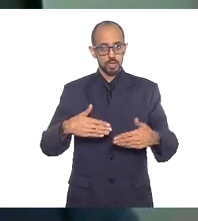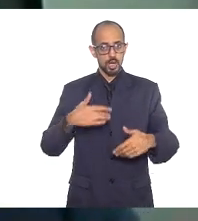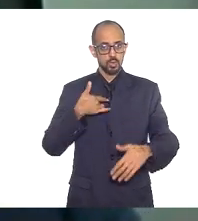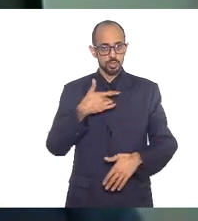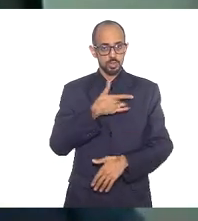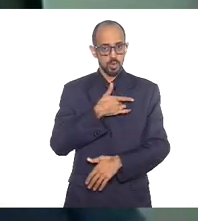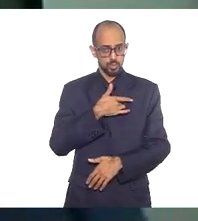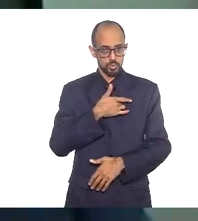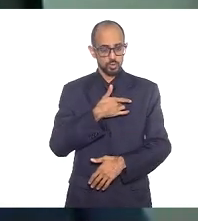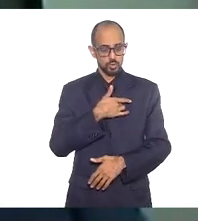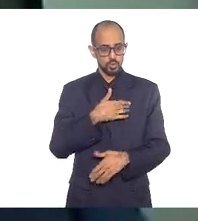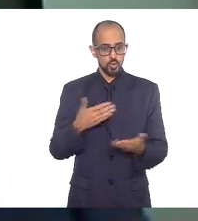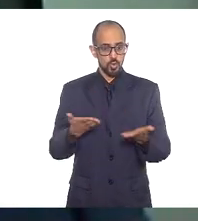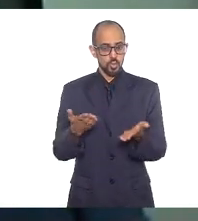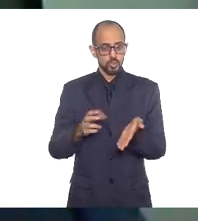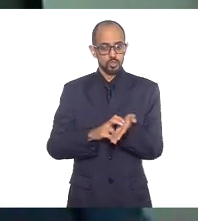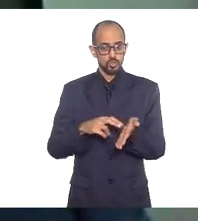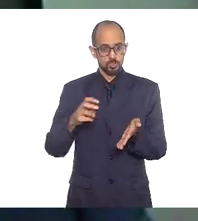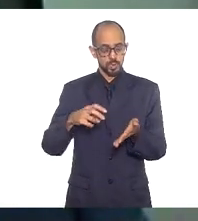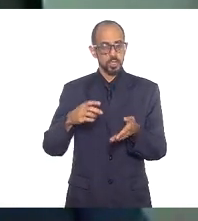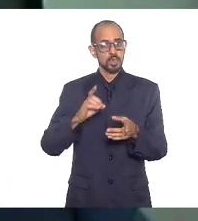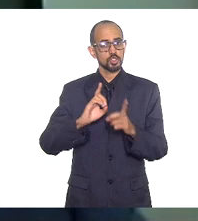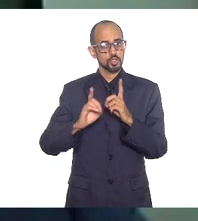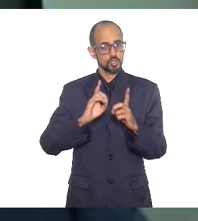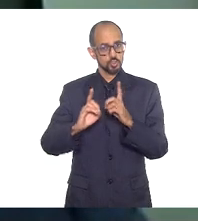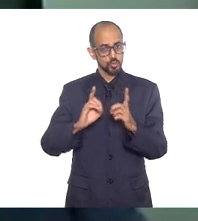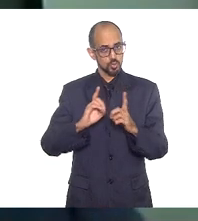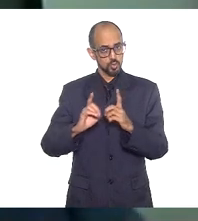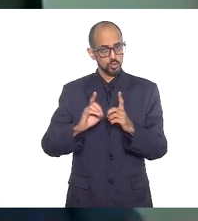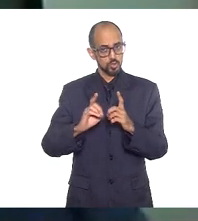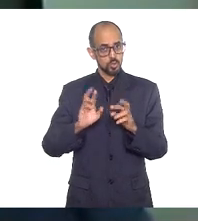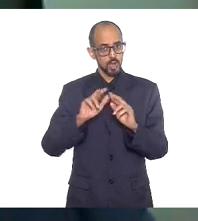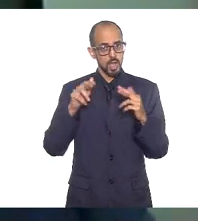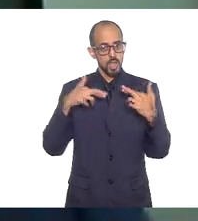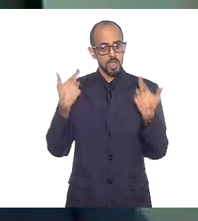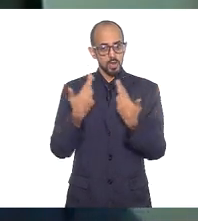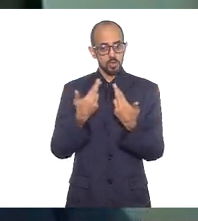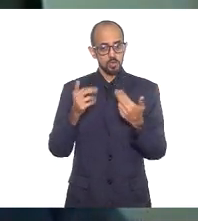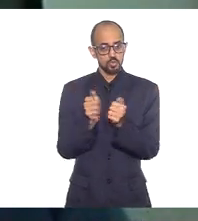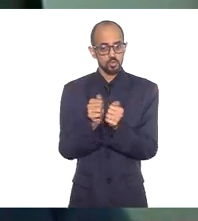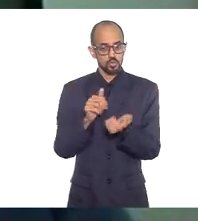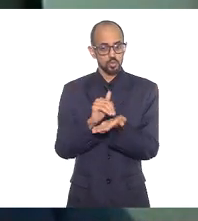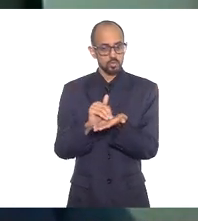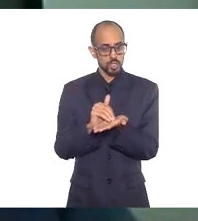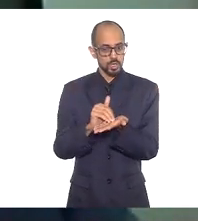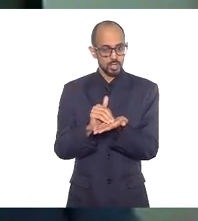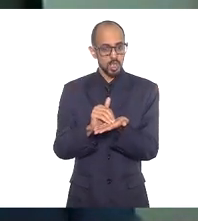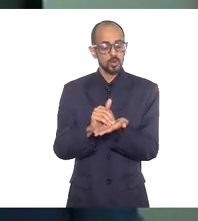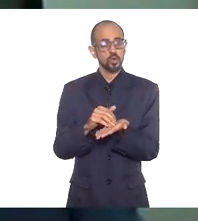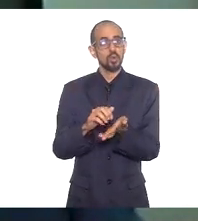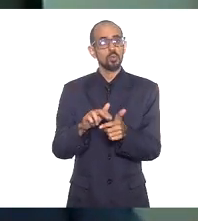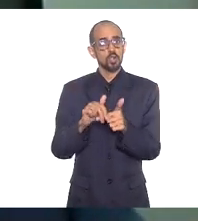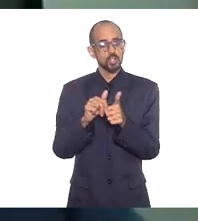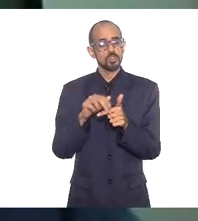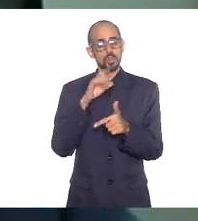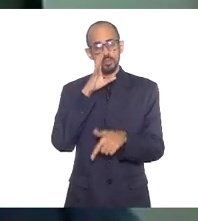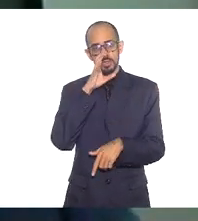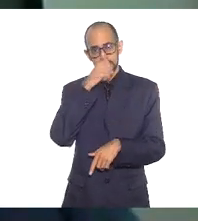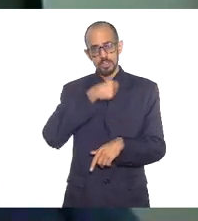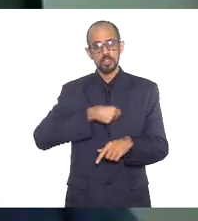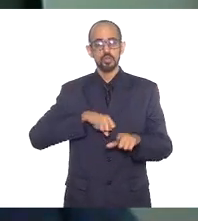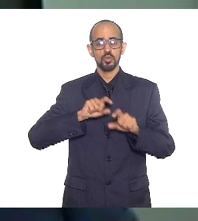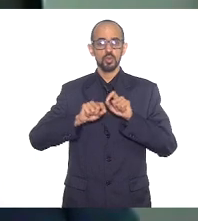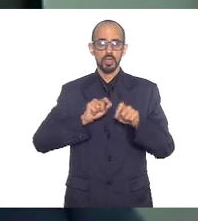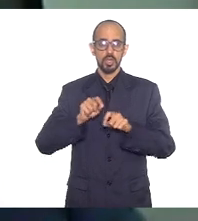nós tivemos a oportunidade de debater isso na reunião com o secretário, então volto a insistir que